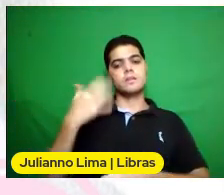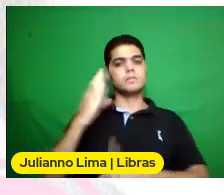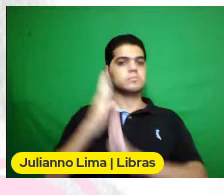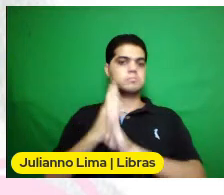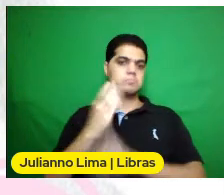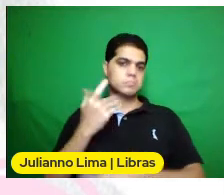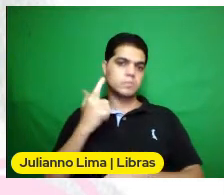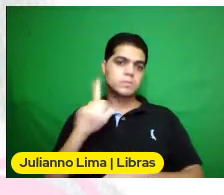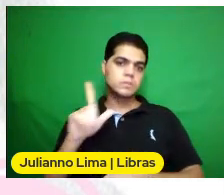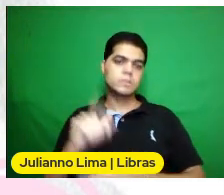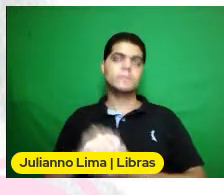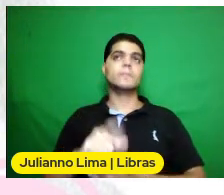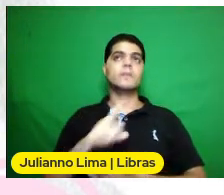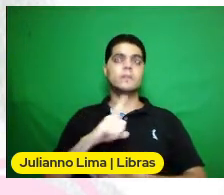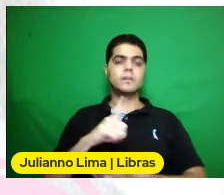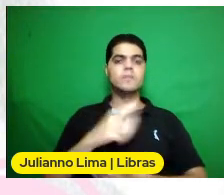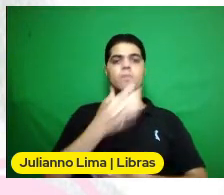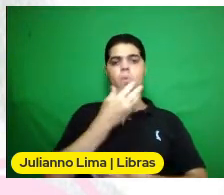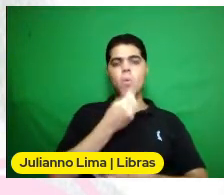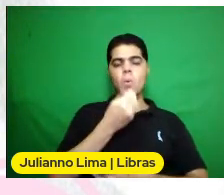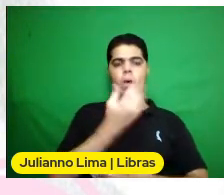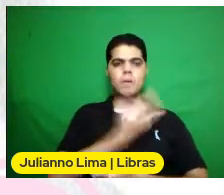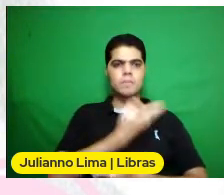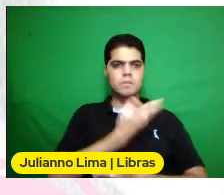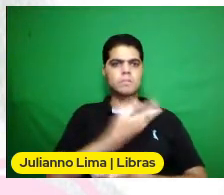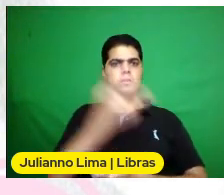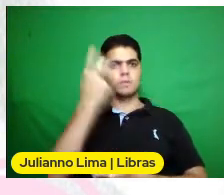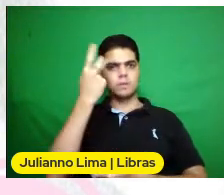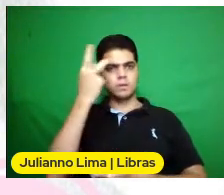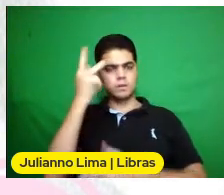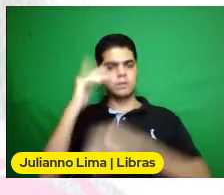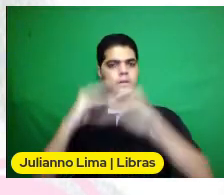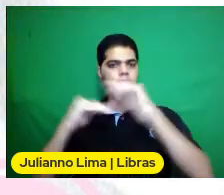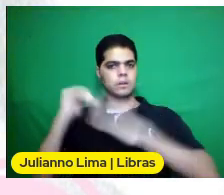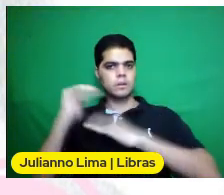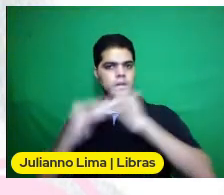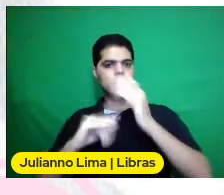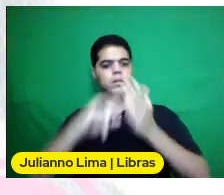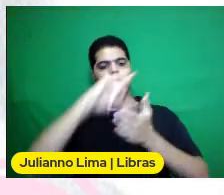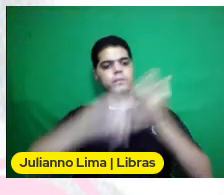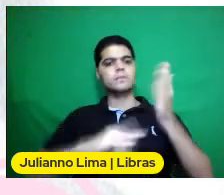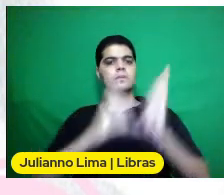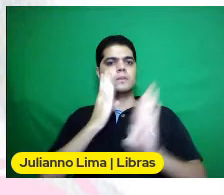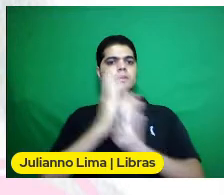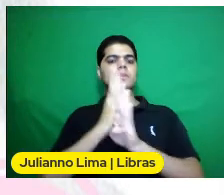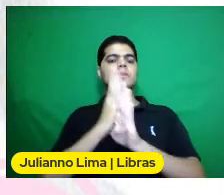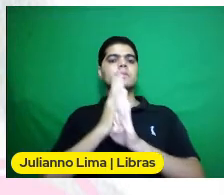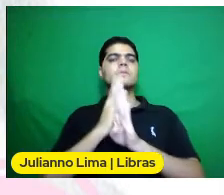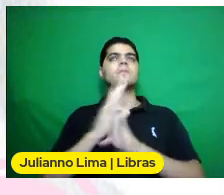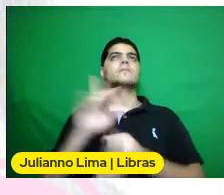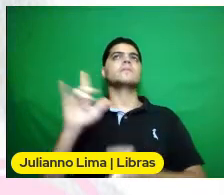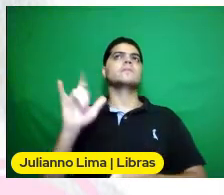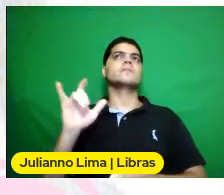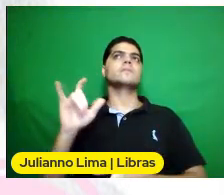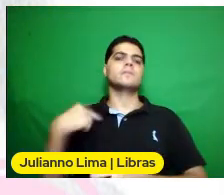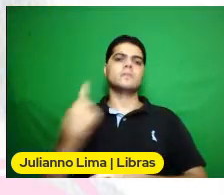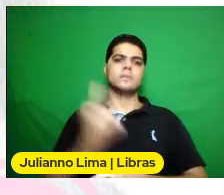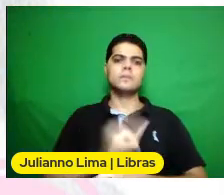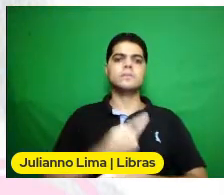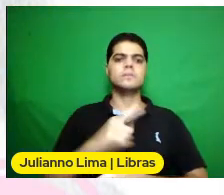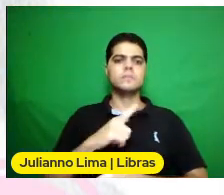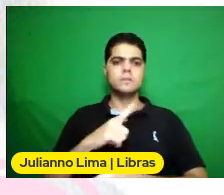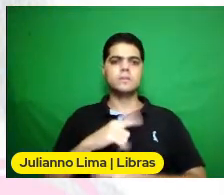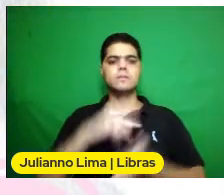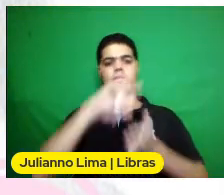um amigo meu, que é historiador, achou até os documentos no nosso Instagram, do Fire História de Mente, está lá a certidão